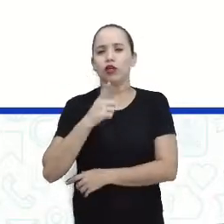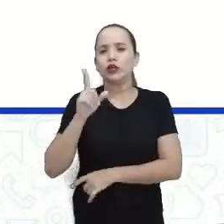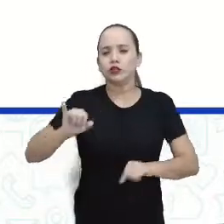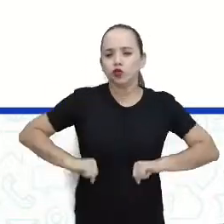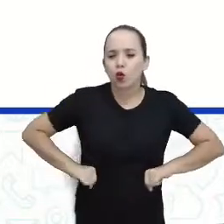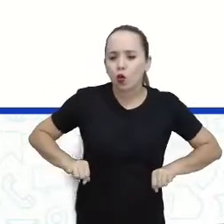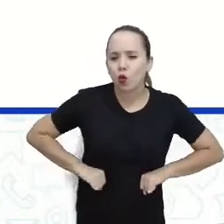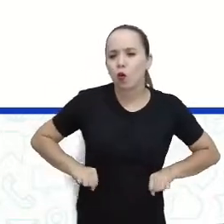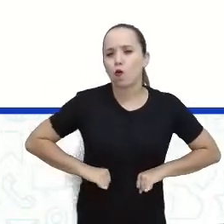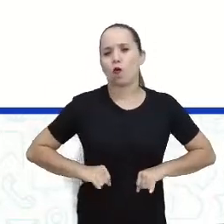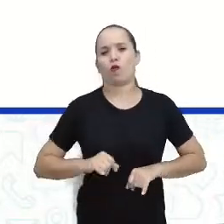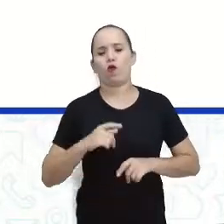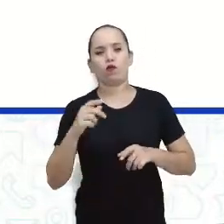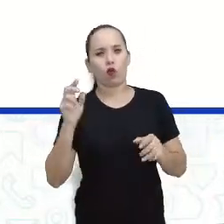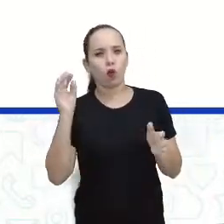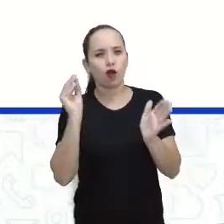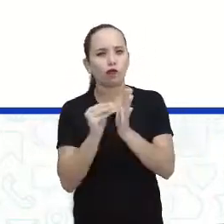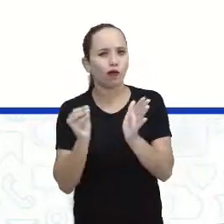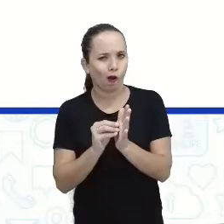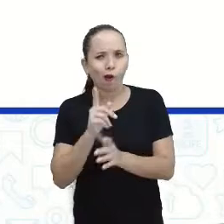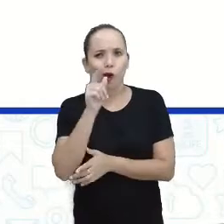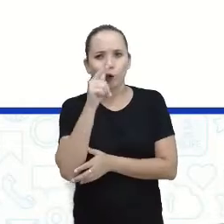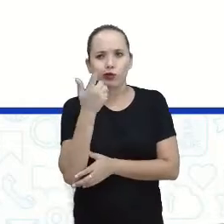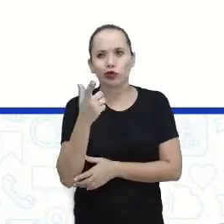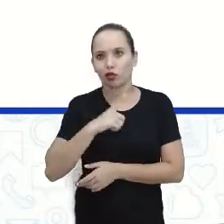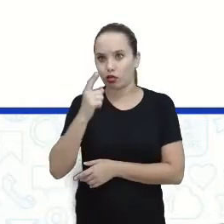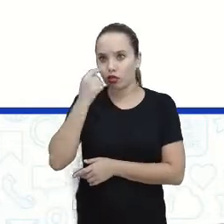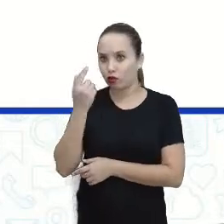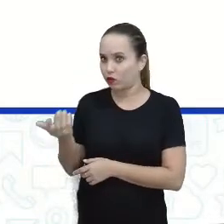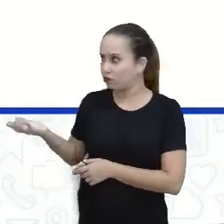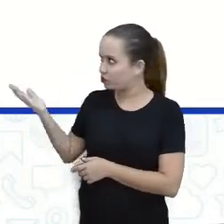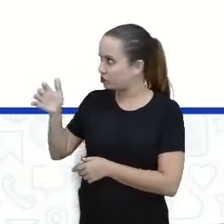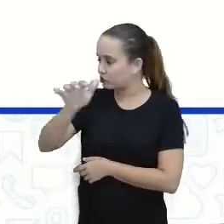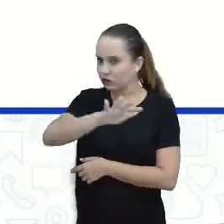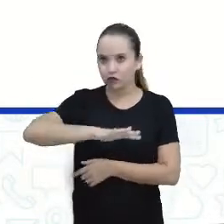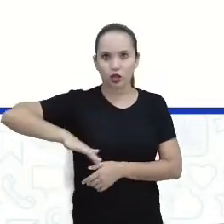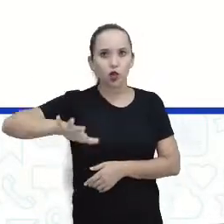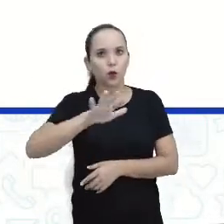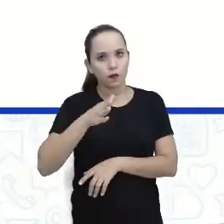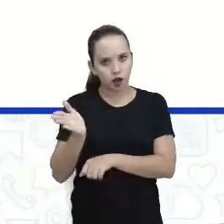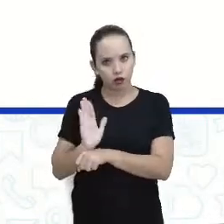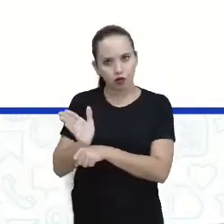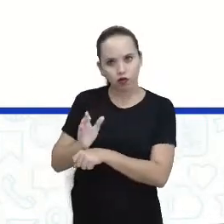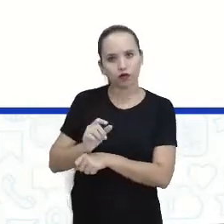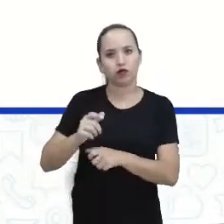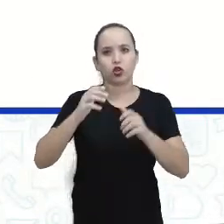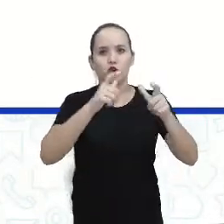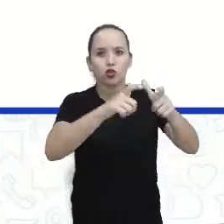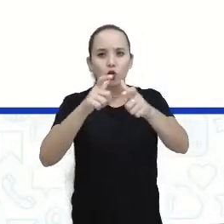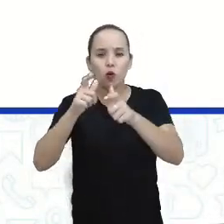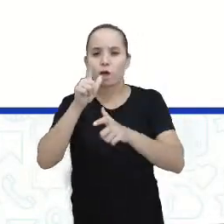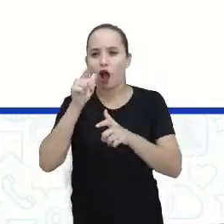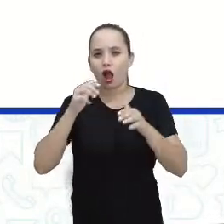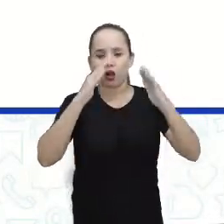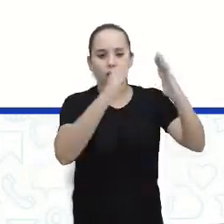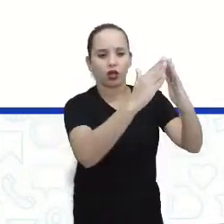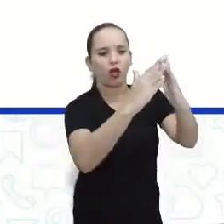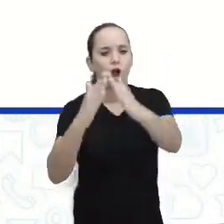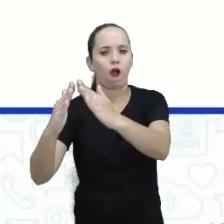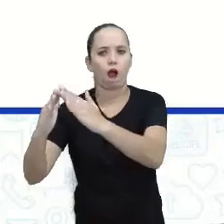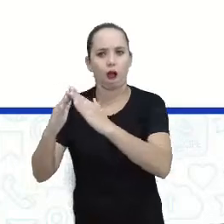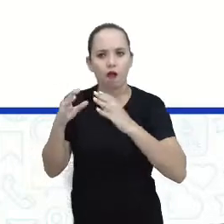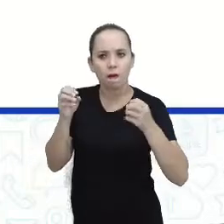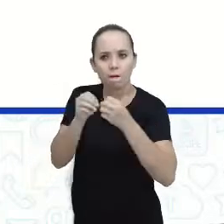onde mostra uma área, né, com água aí, tá vendo? Umas casas construídas perto de